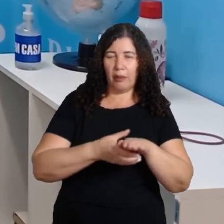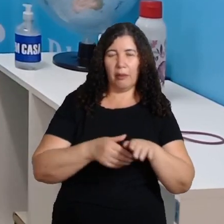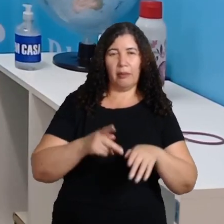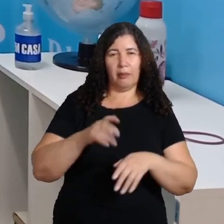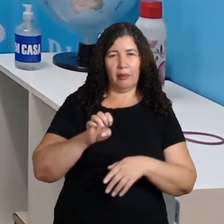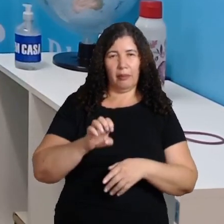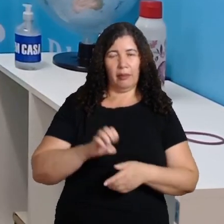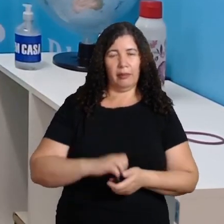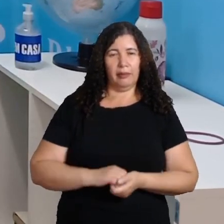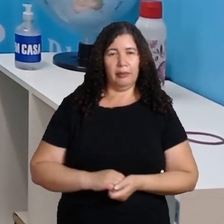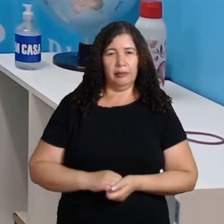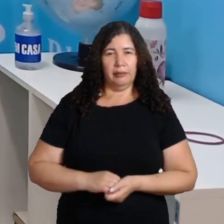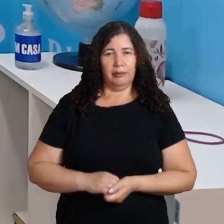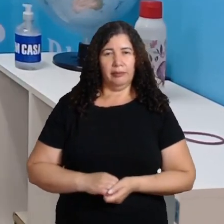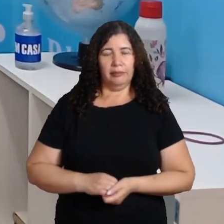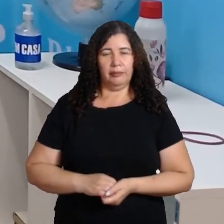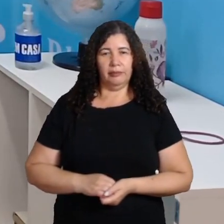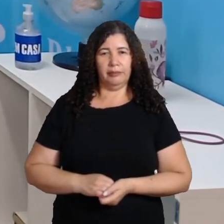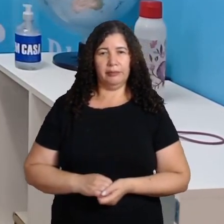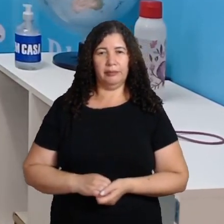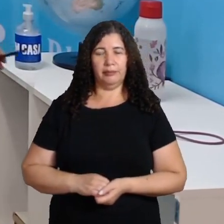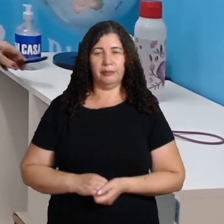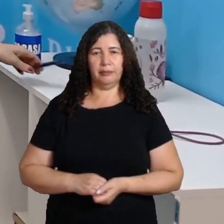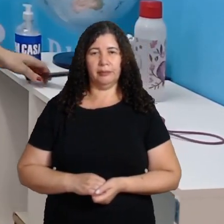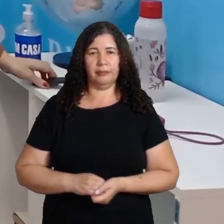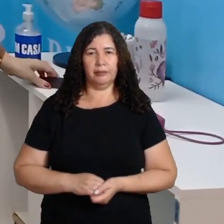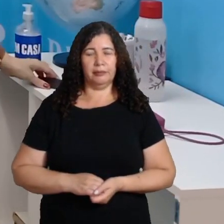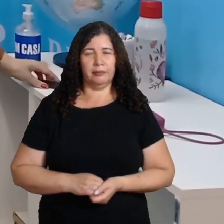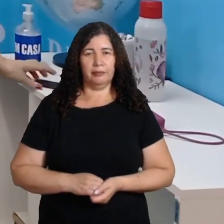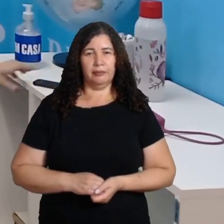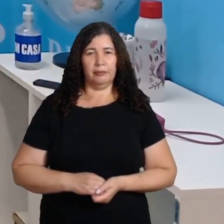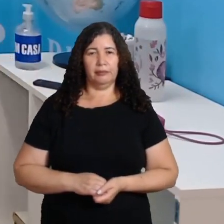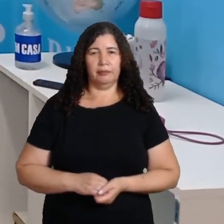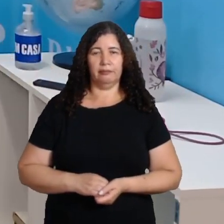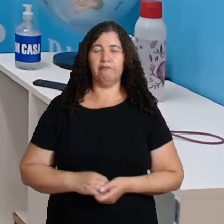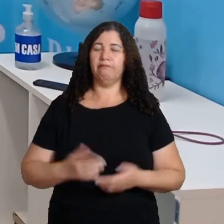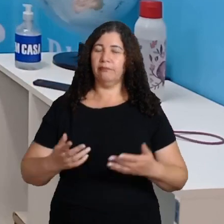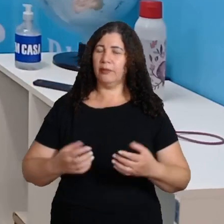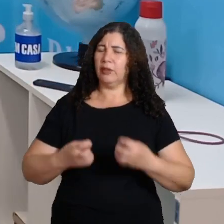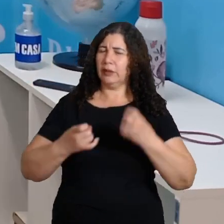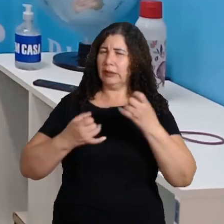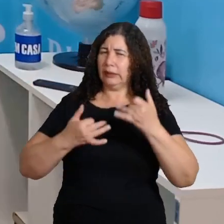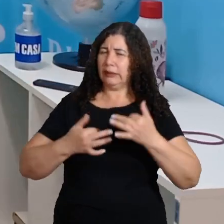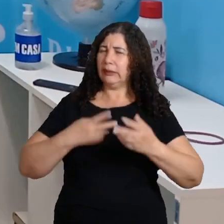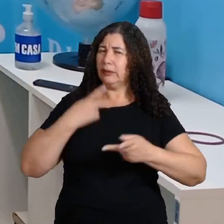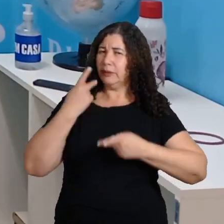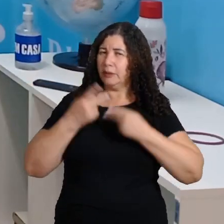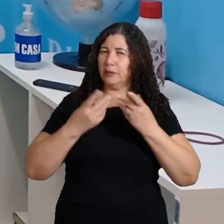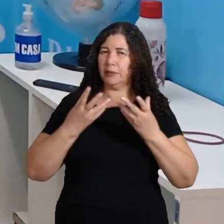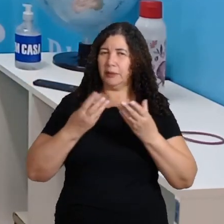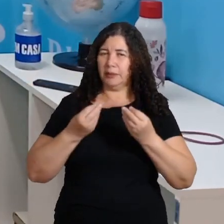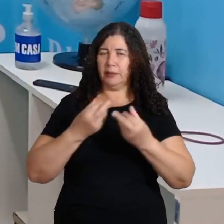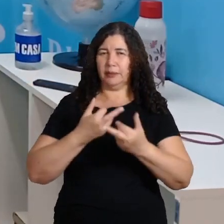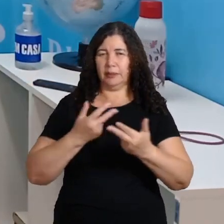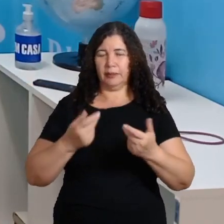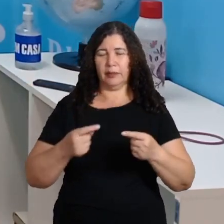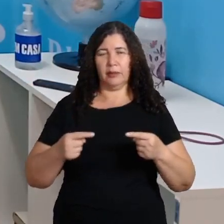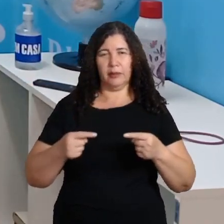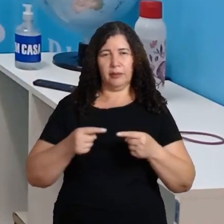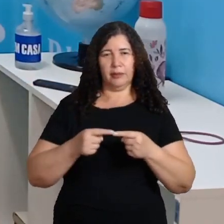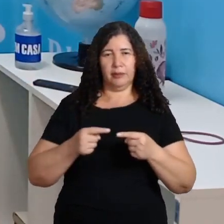pés. Não é isso? Gente, falamos bastante então sobre a concordância